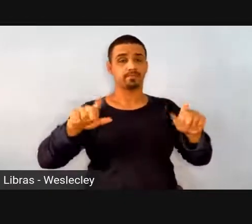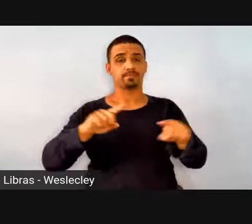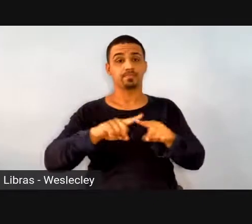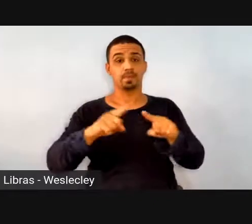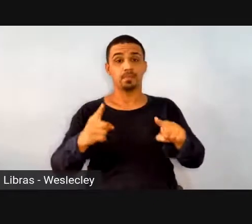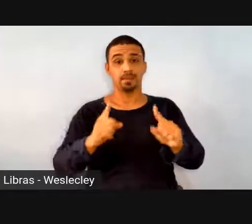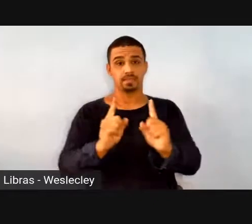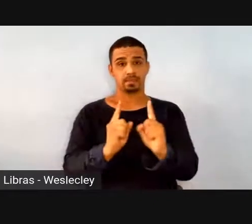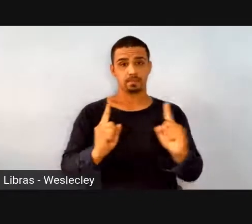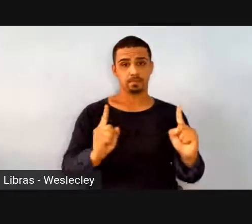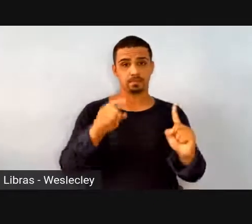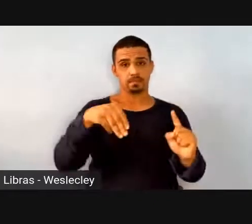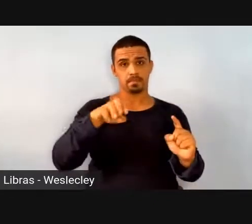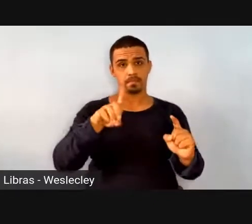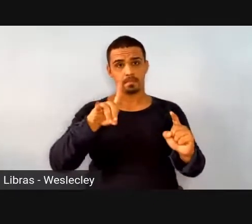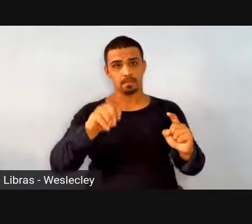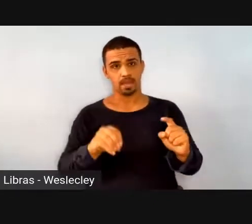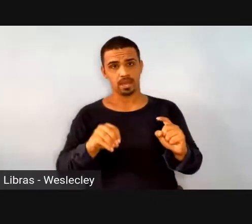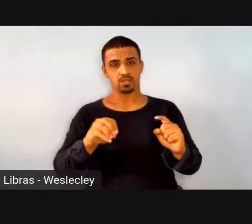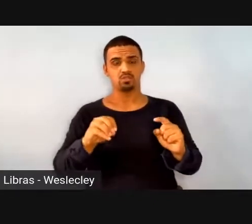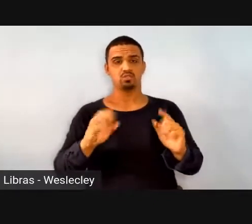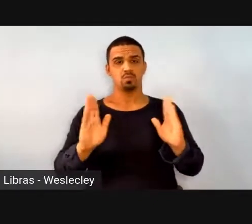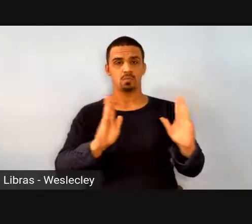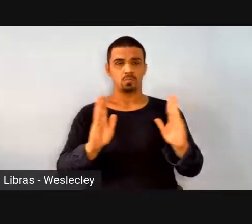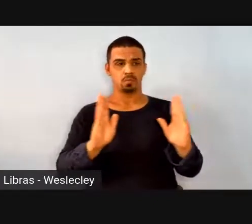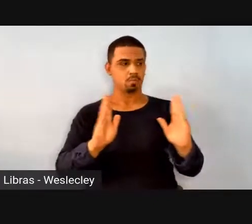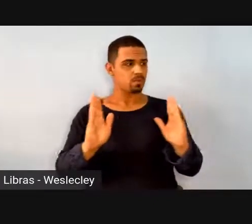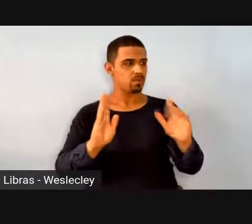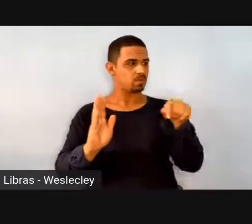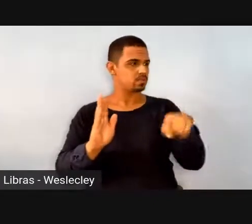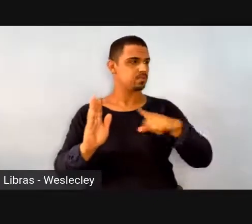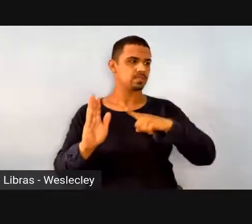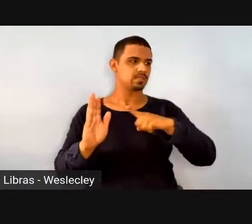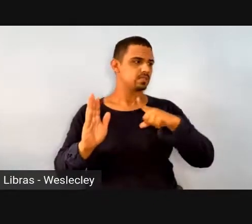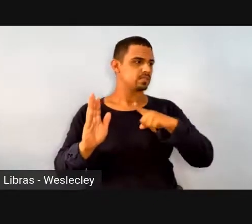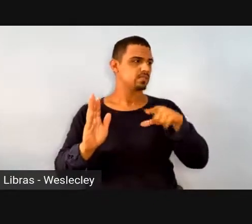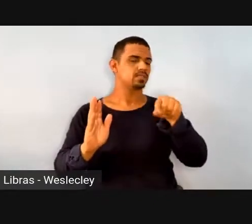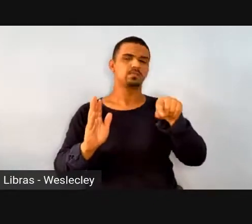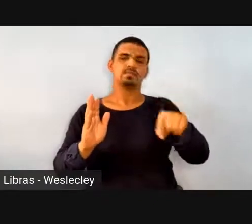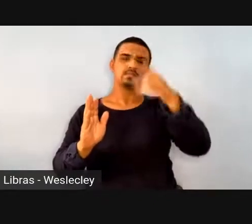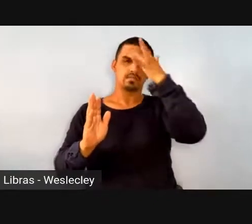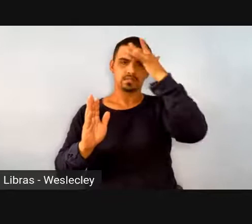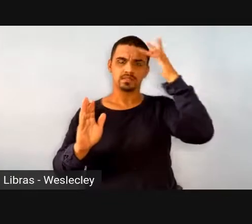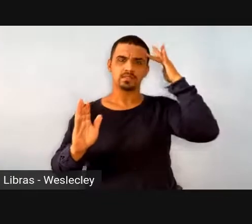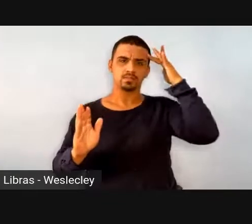o enxugamento esperado, com a cláusula de barreira também, que é um novo